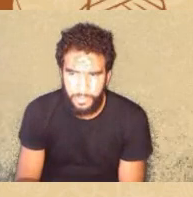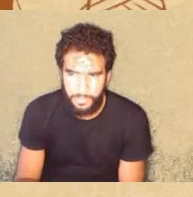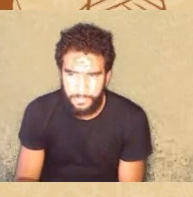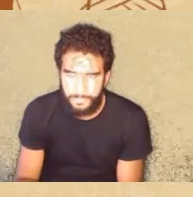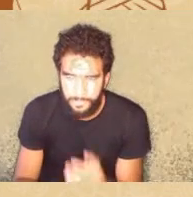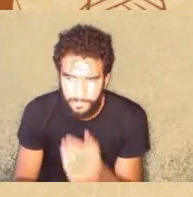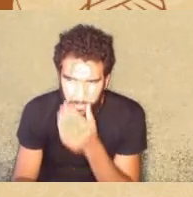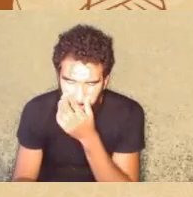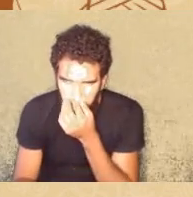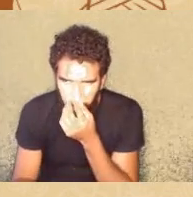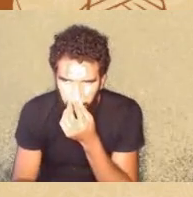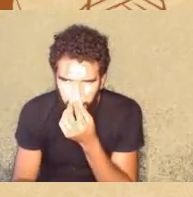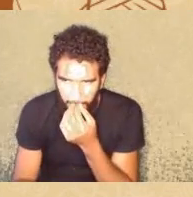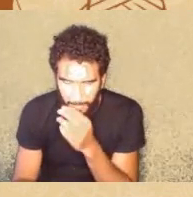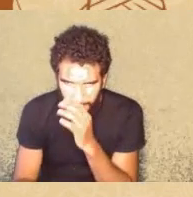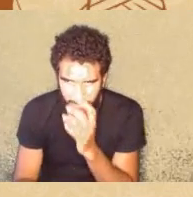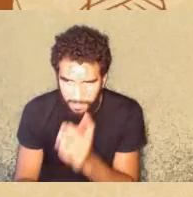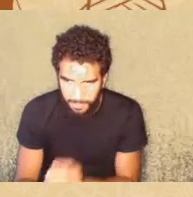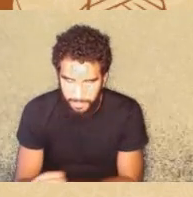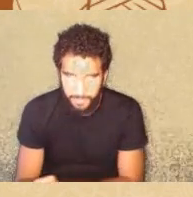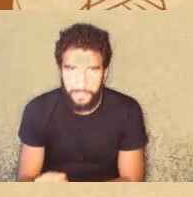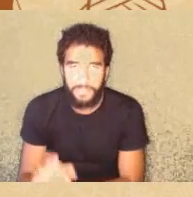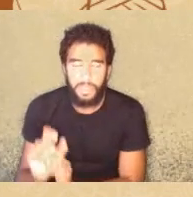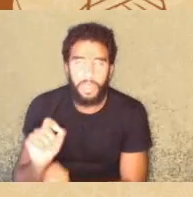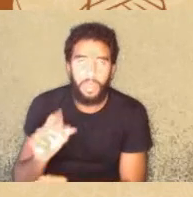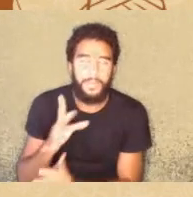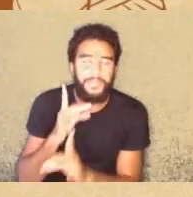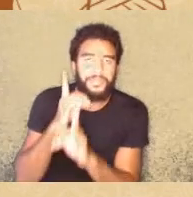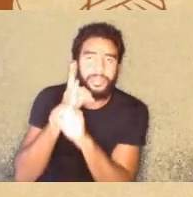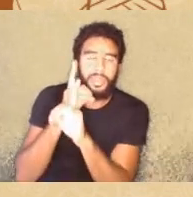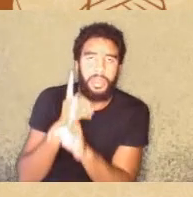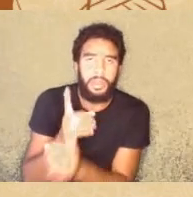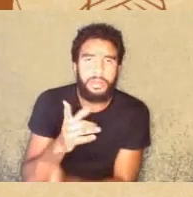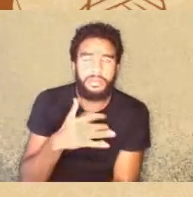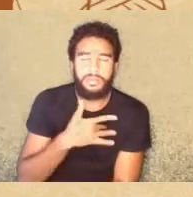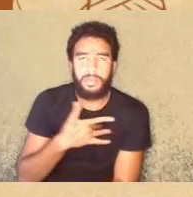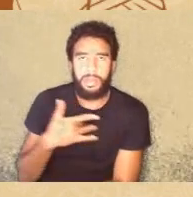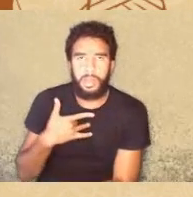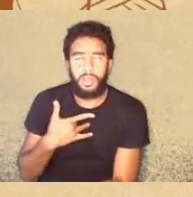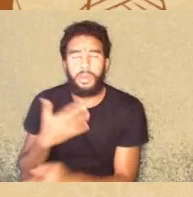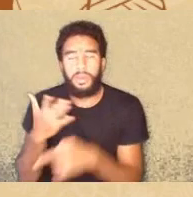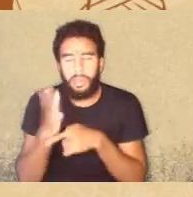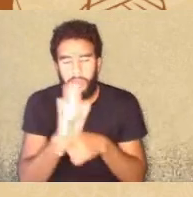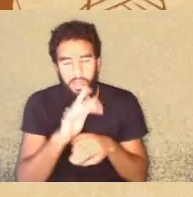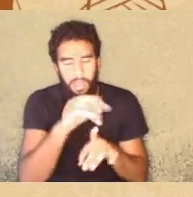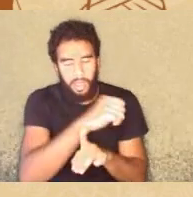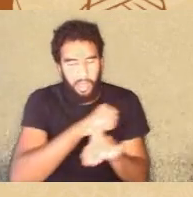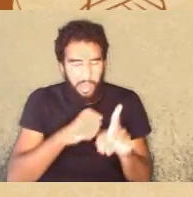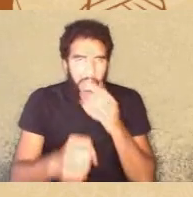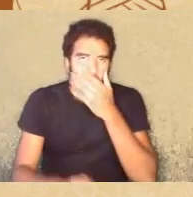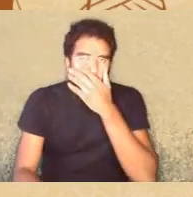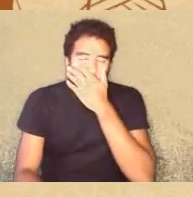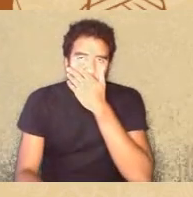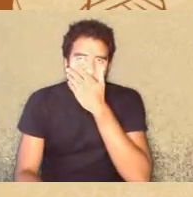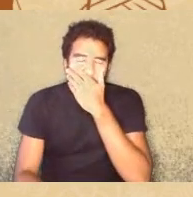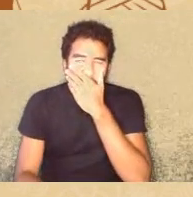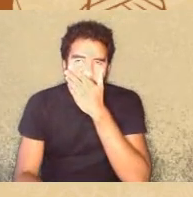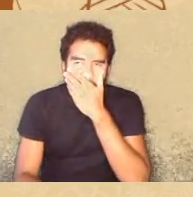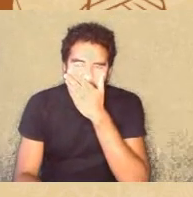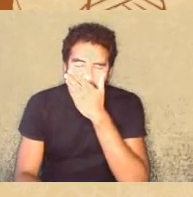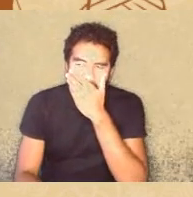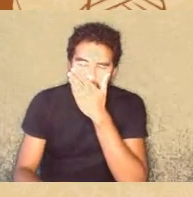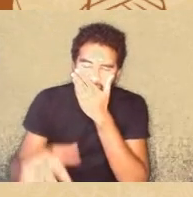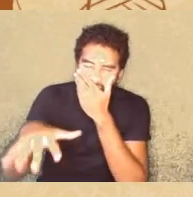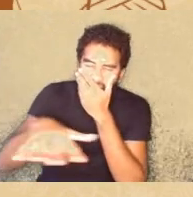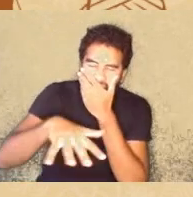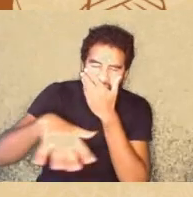é de descobrir, enfim, da saúde, da assistência social, enfim, a partir do território, o que tem lá